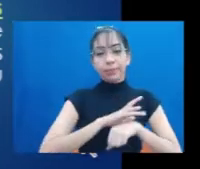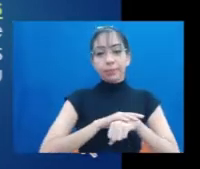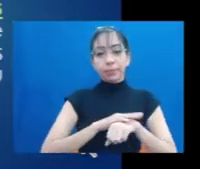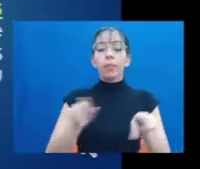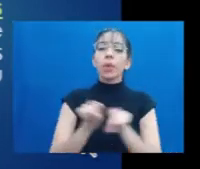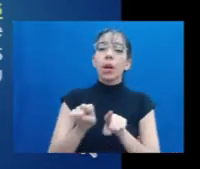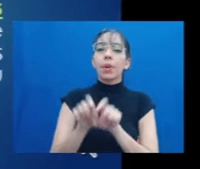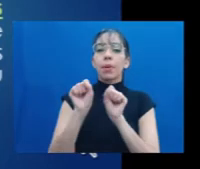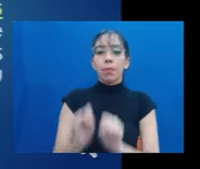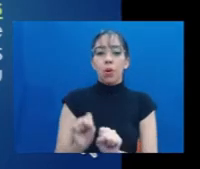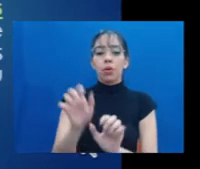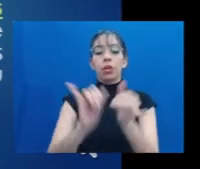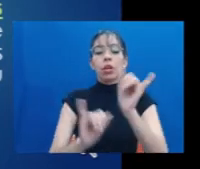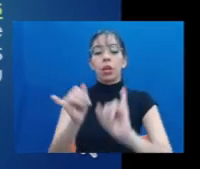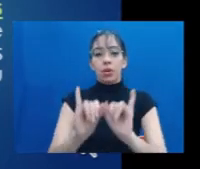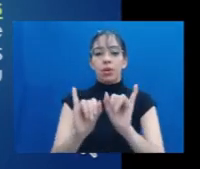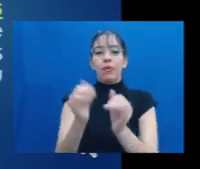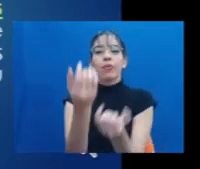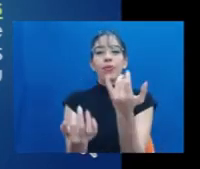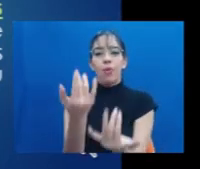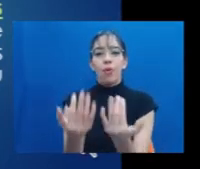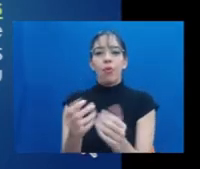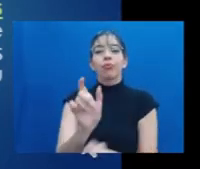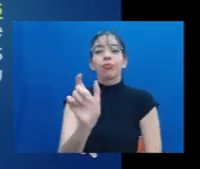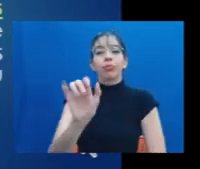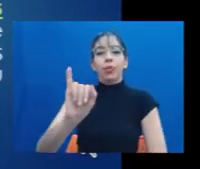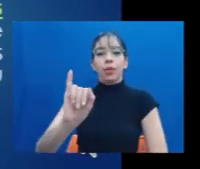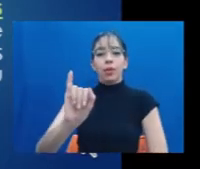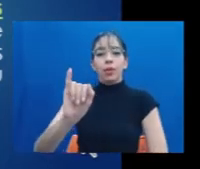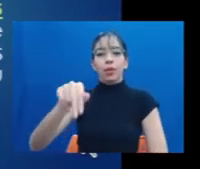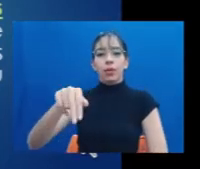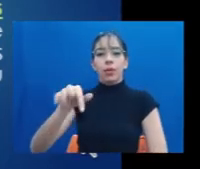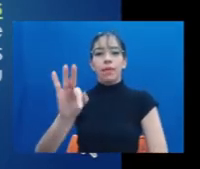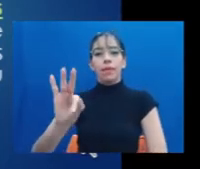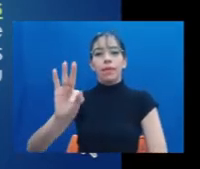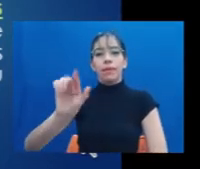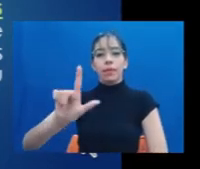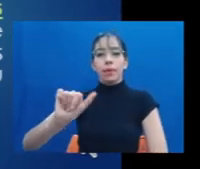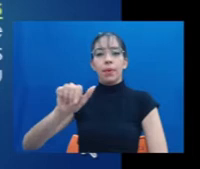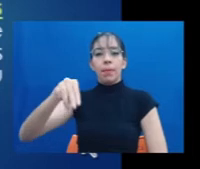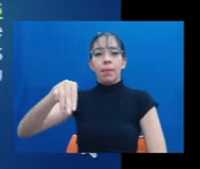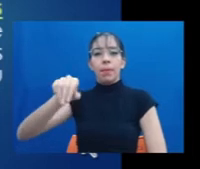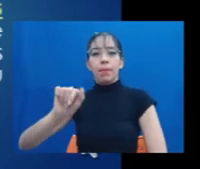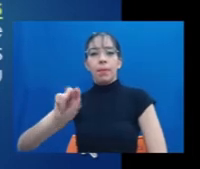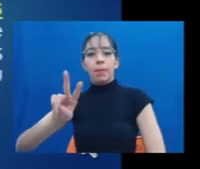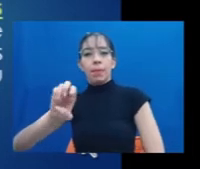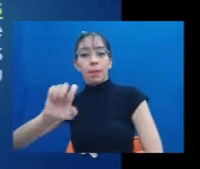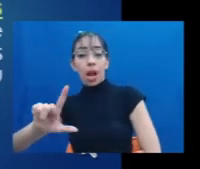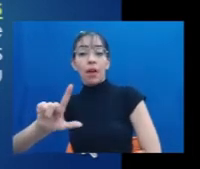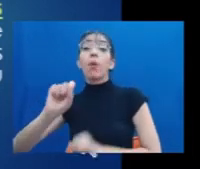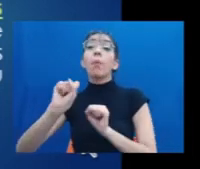ser inflamáveis, então é um risco muito grande porque existem produtos que têm uma alta inflamabilidade, podem pegar fogo facilmente.